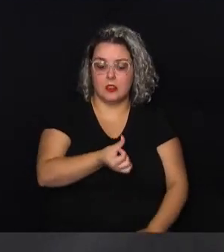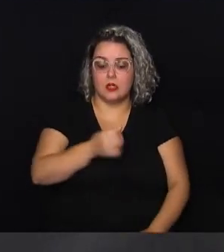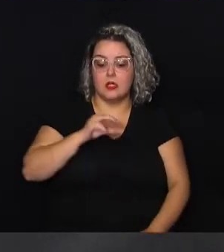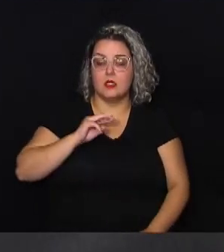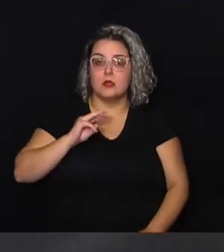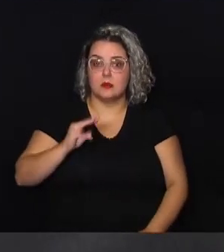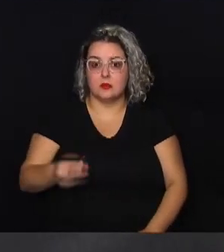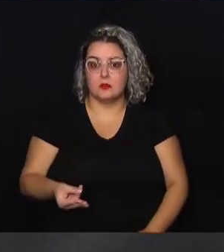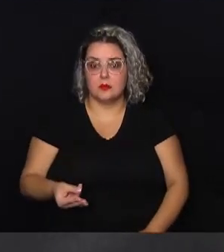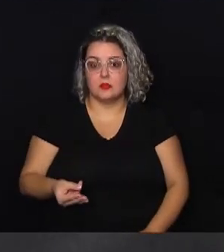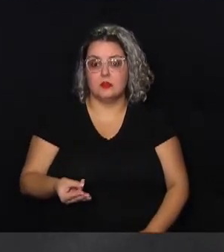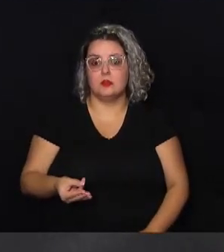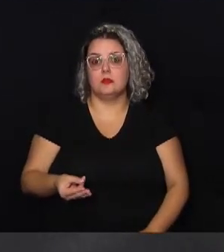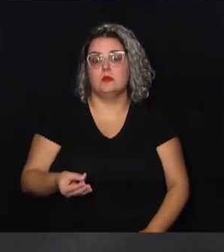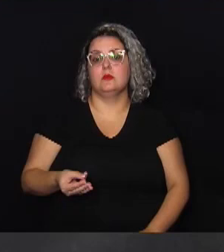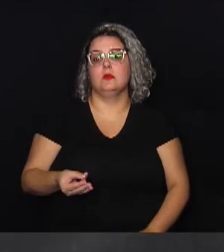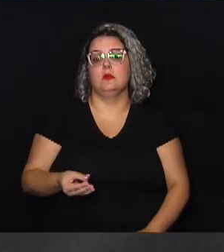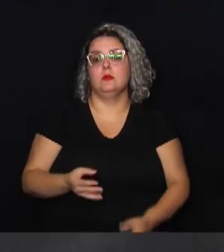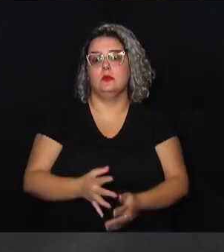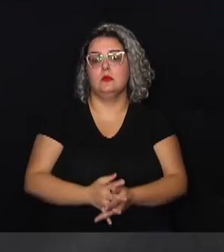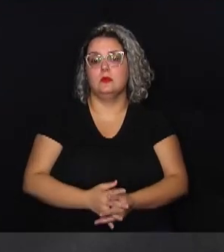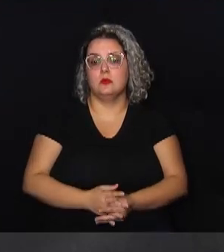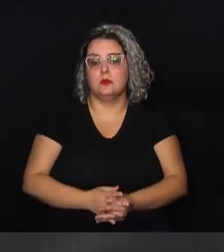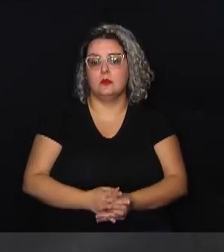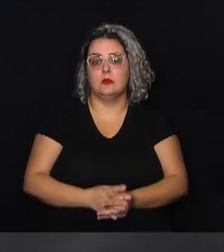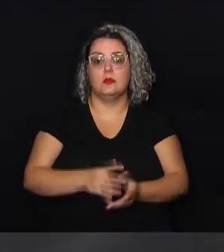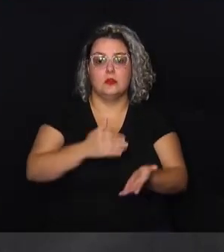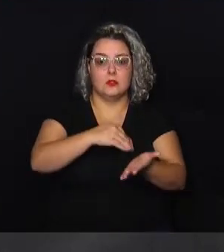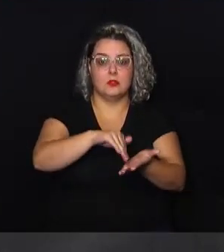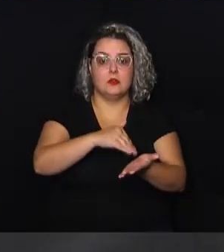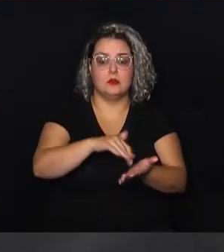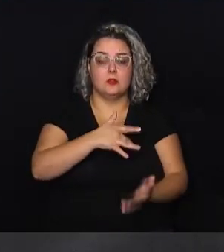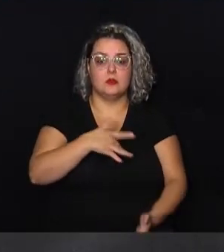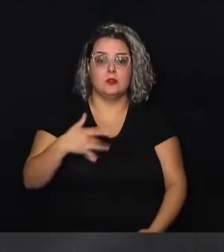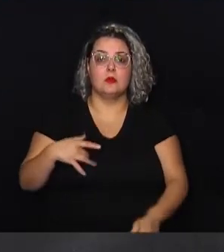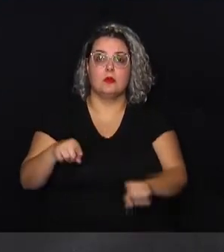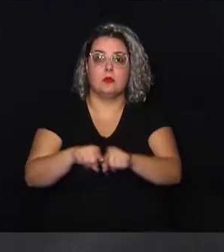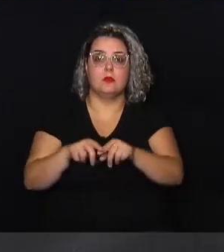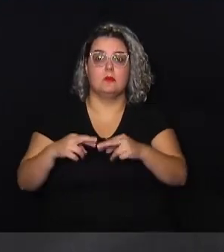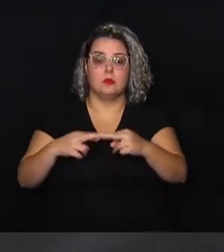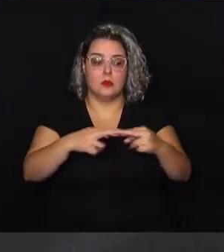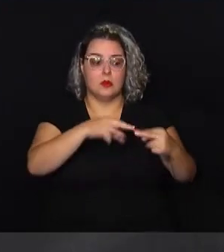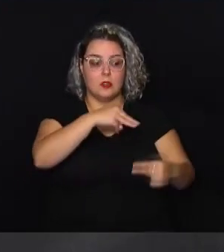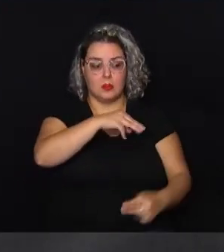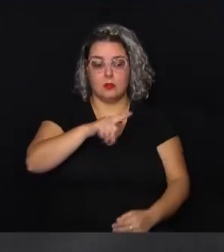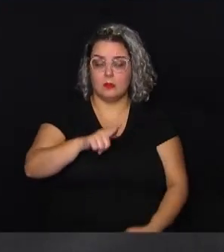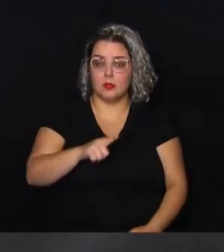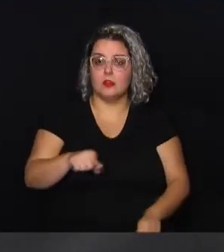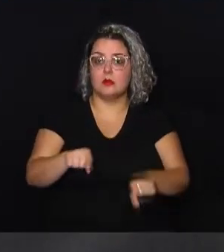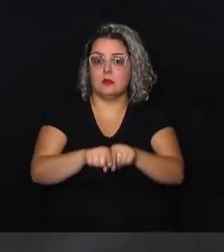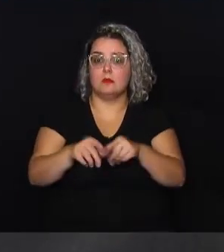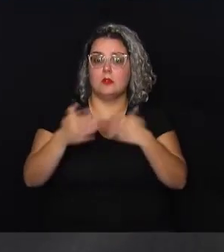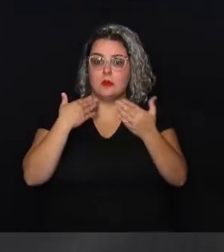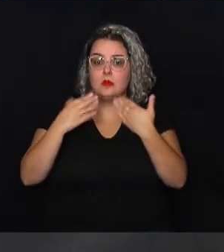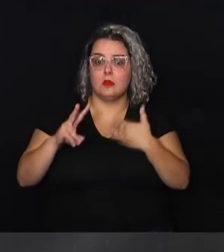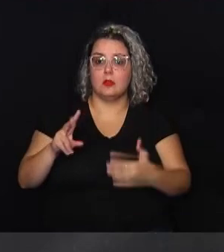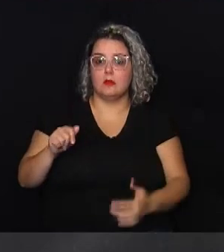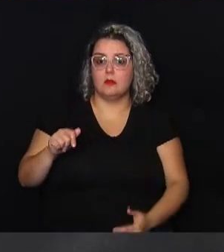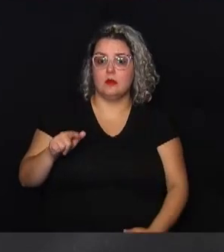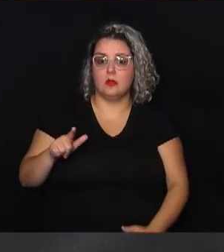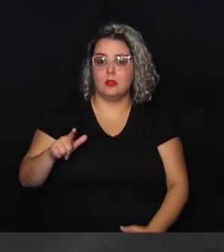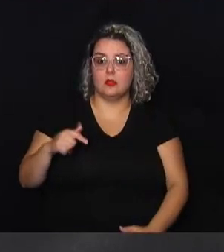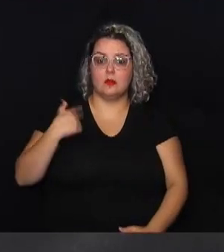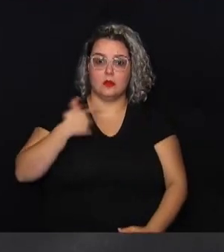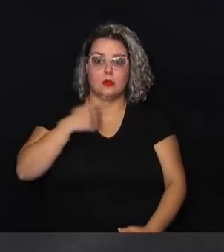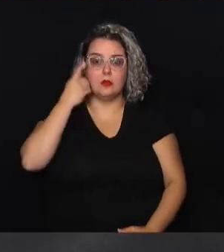milhões, tanto para a Secretaria de Saúde como para a Rede Mário Gatti. Também conversei com a Valéria, com a nossa